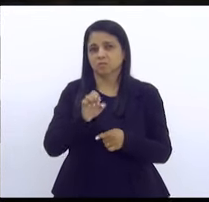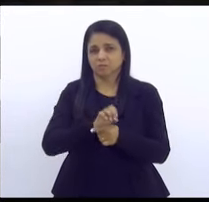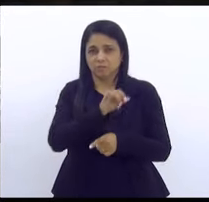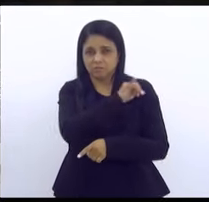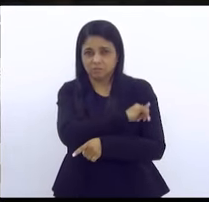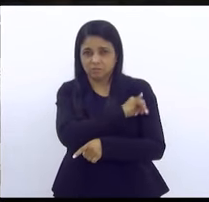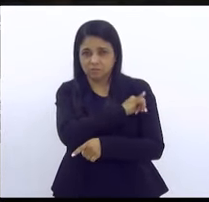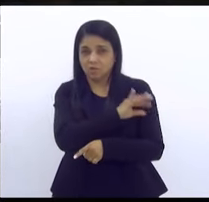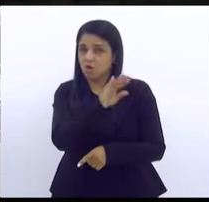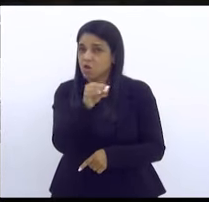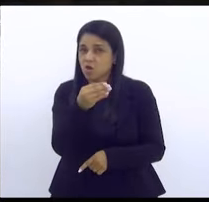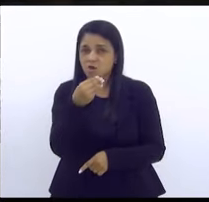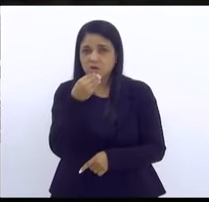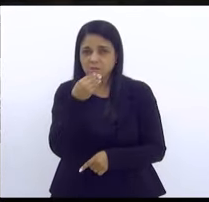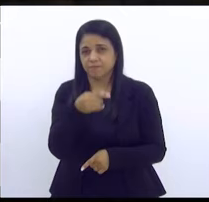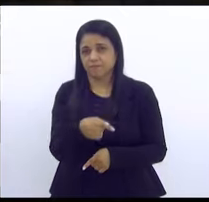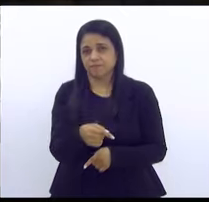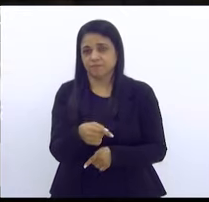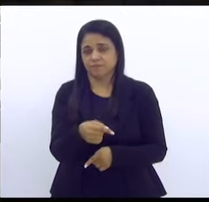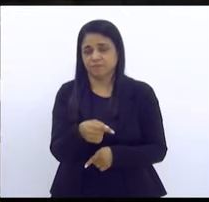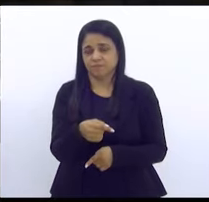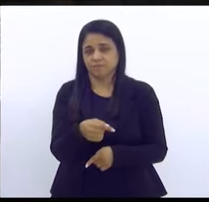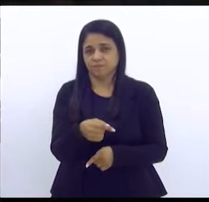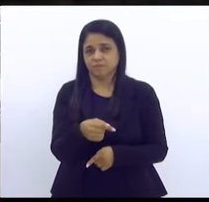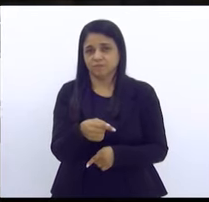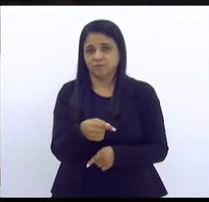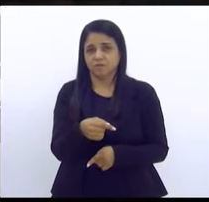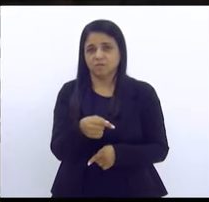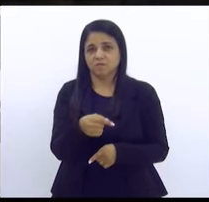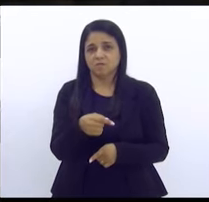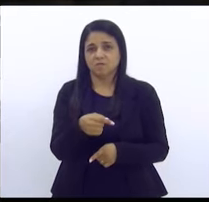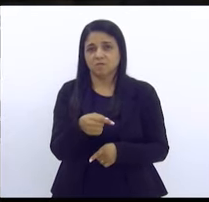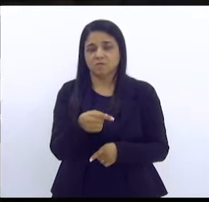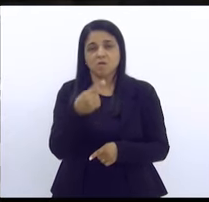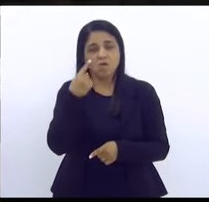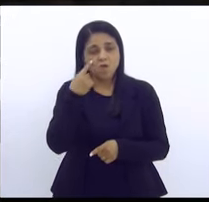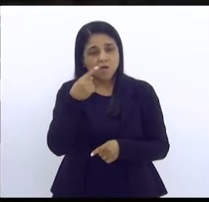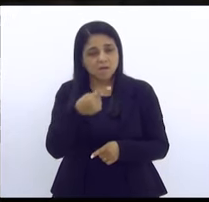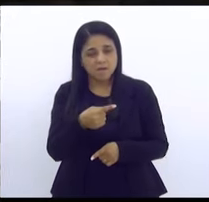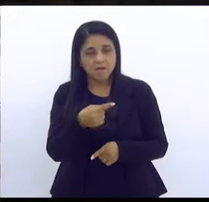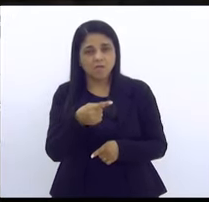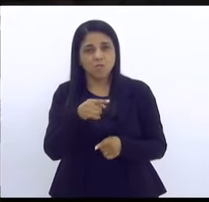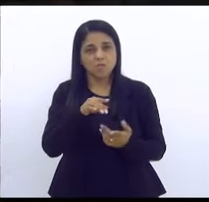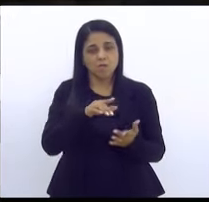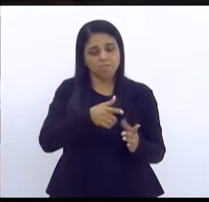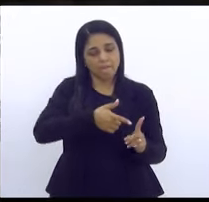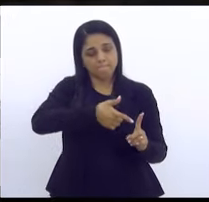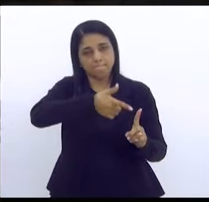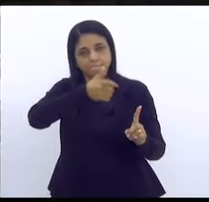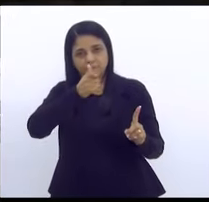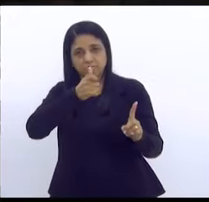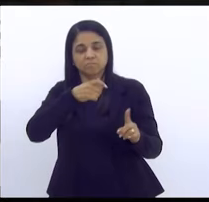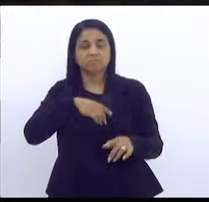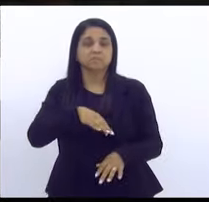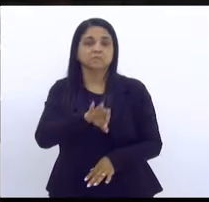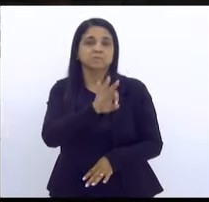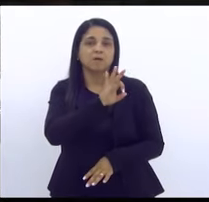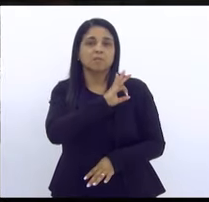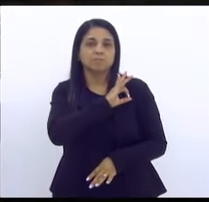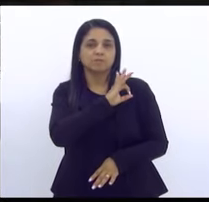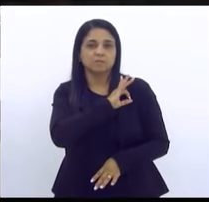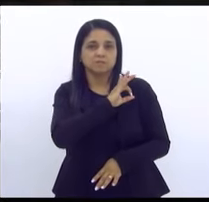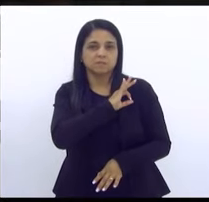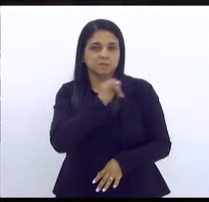por óbvio, não seria diferente olhar aqui o assassinato da policial